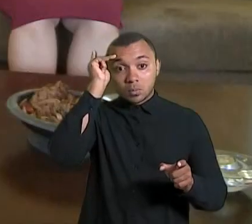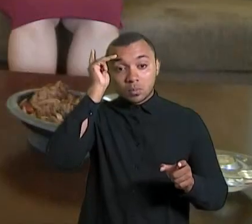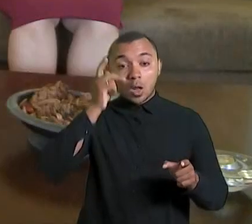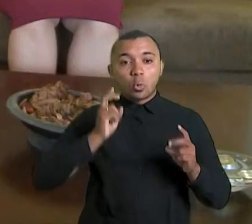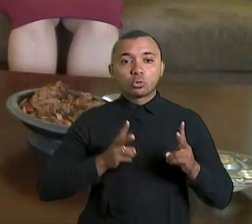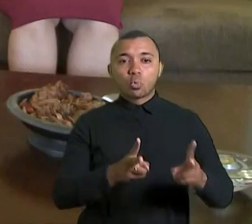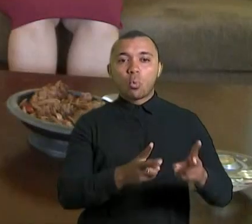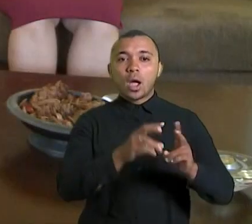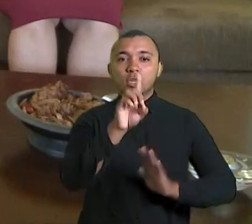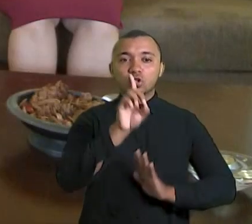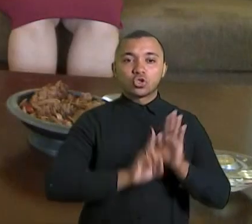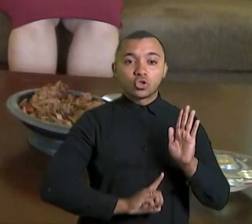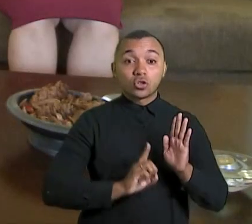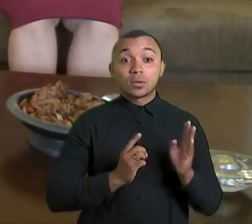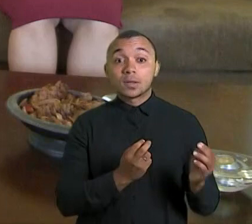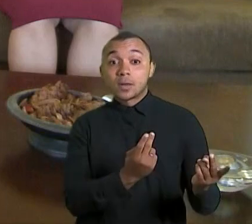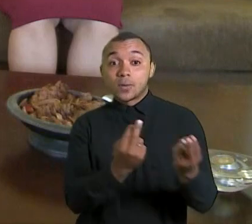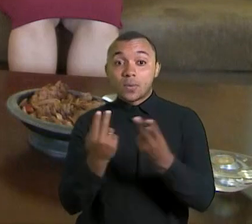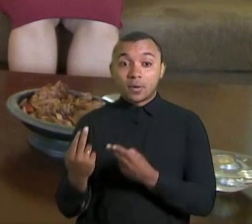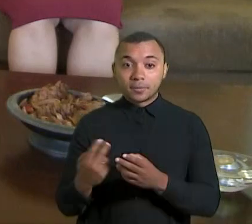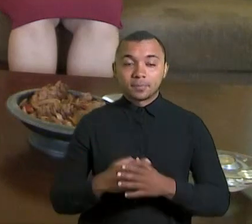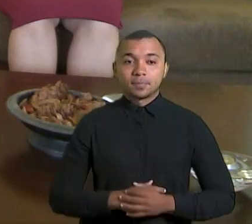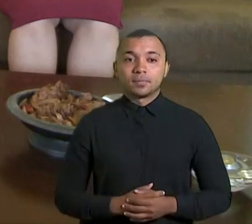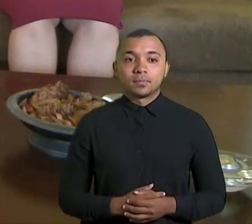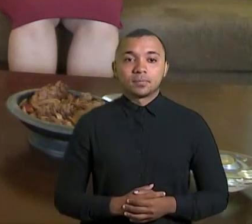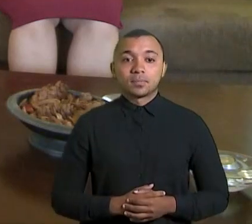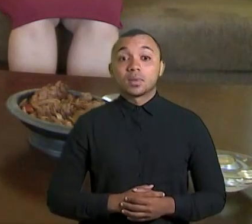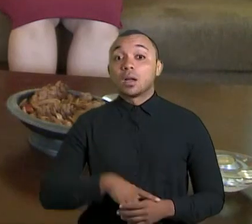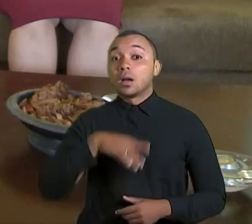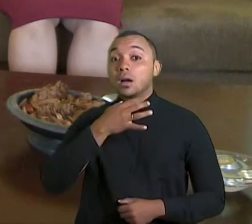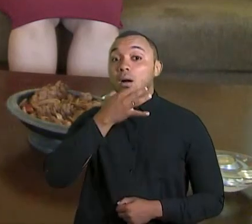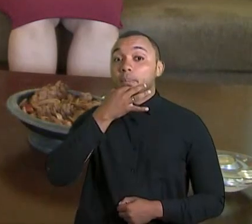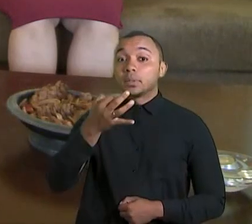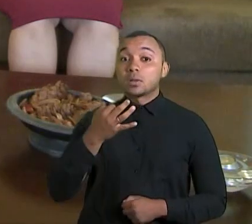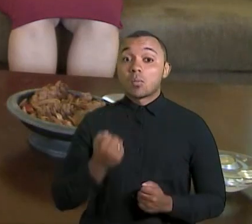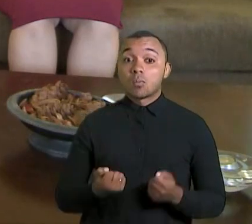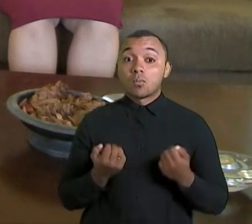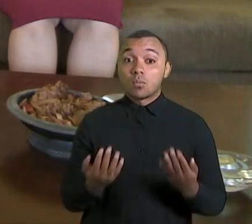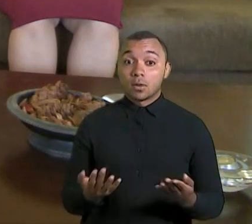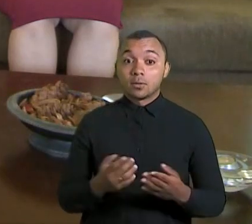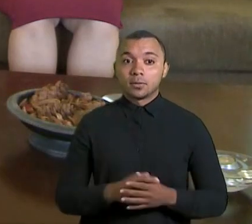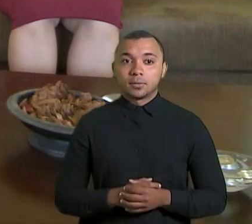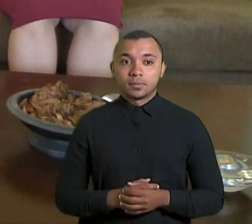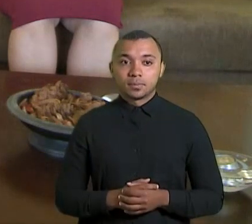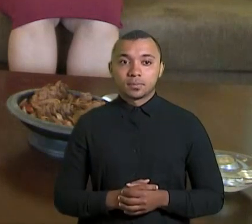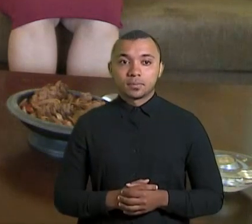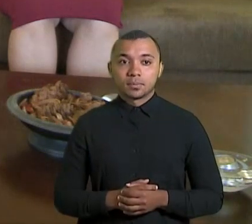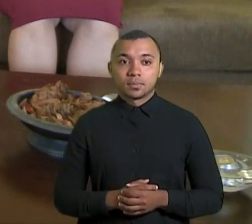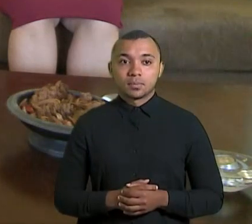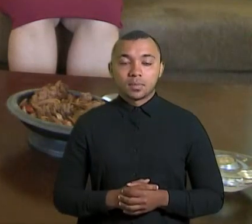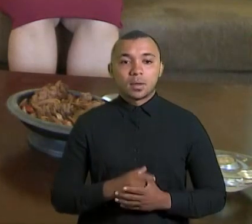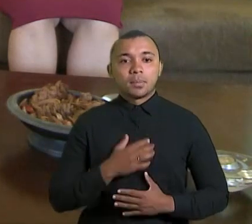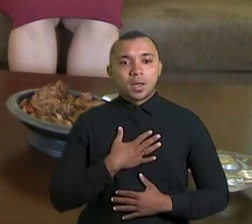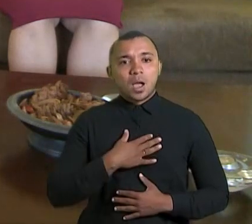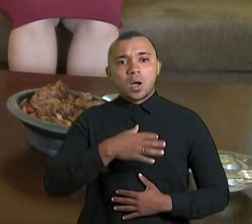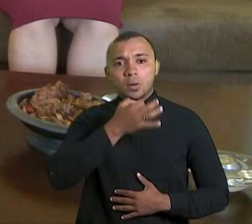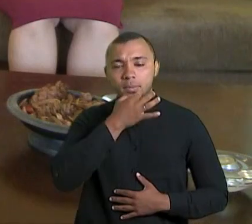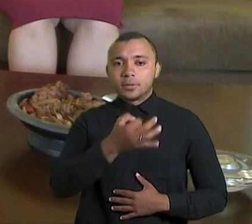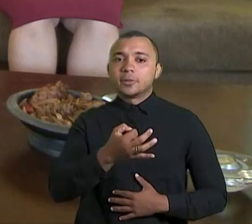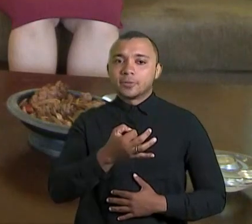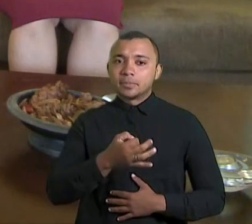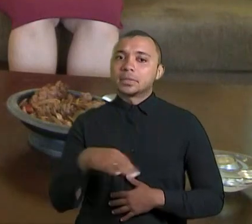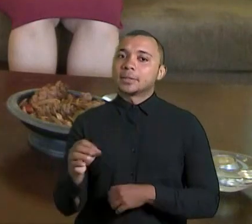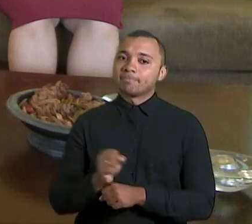mesmos direitos que as outras. Qual a sua opinião? A minha opinião é que é uma longa jornada,